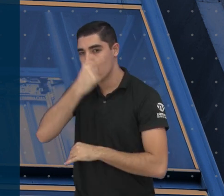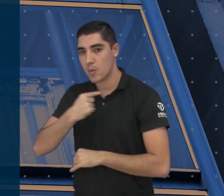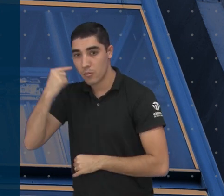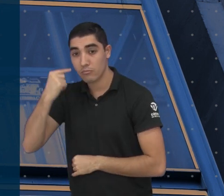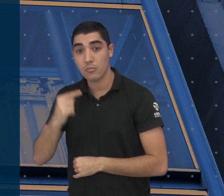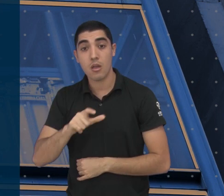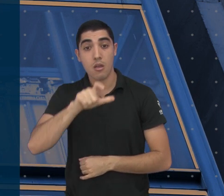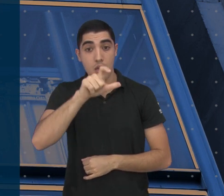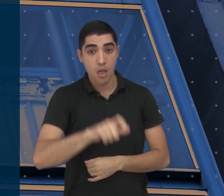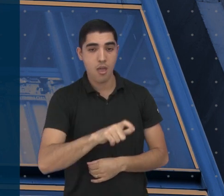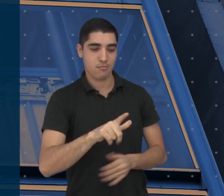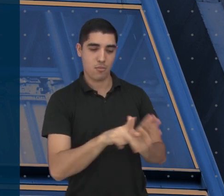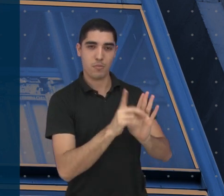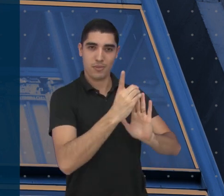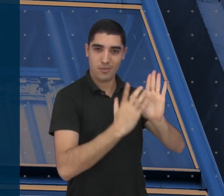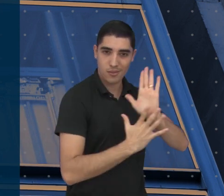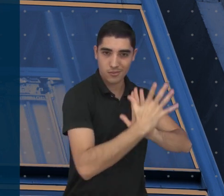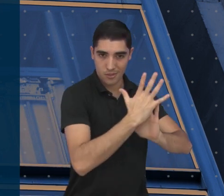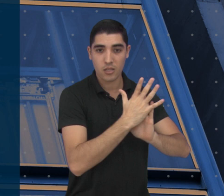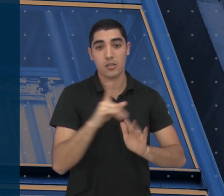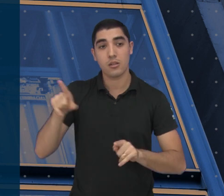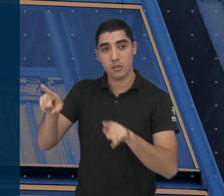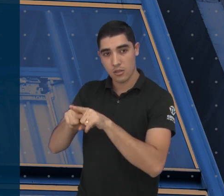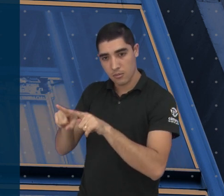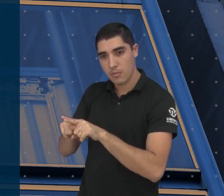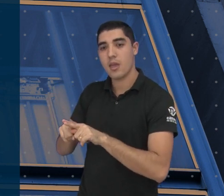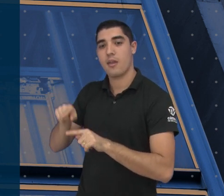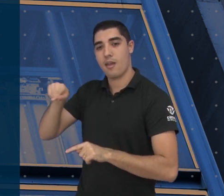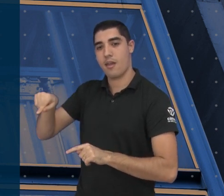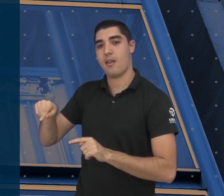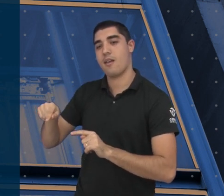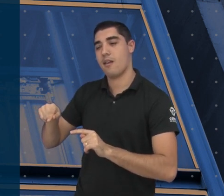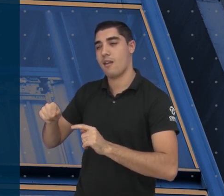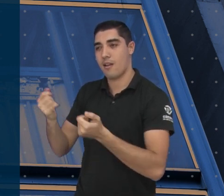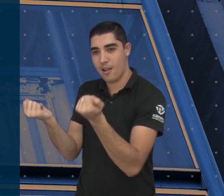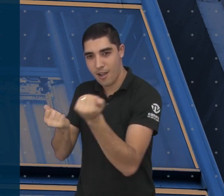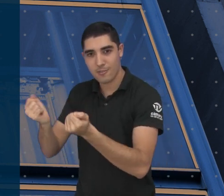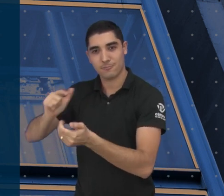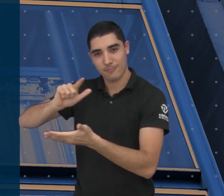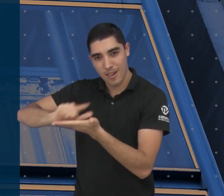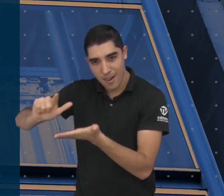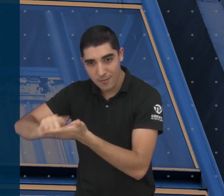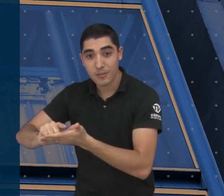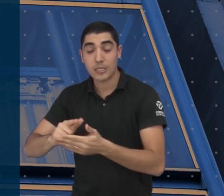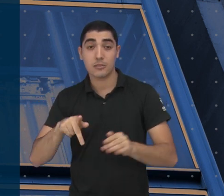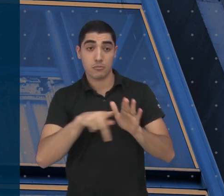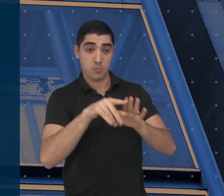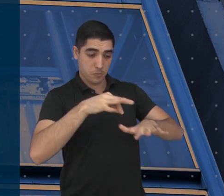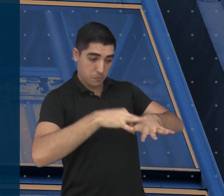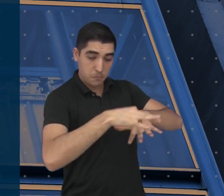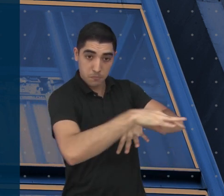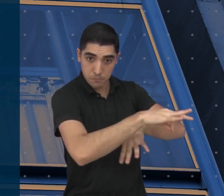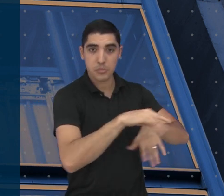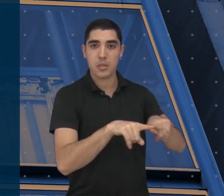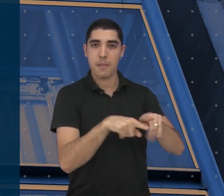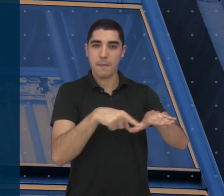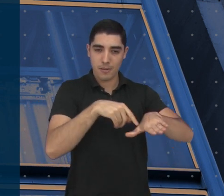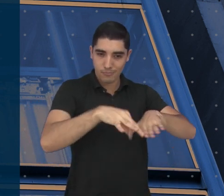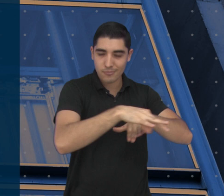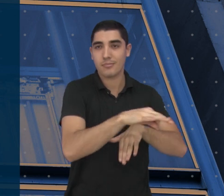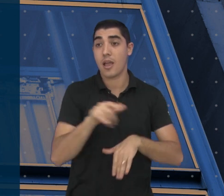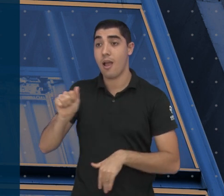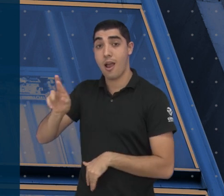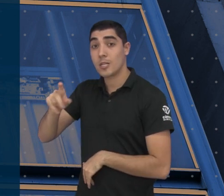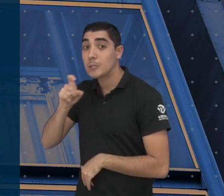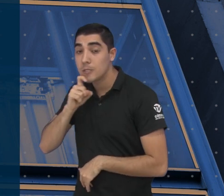esteticista facial, lash designer, lavador de veículos, manicure e pedicure, mecânico de ar-condicionado e